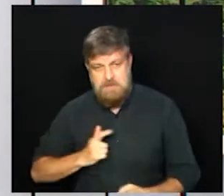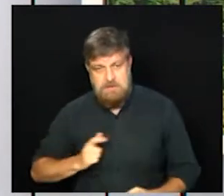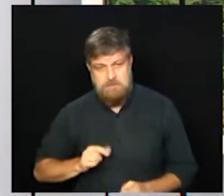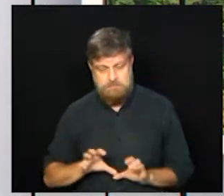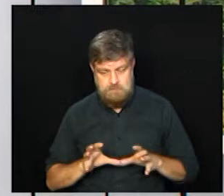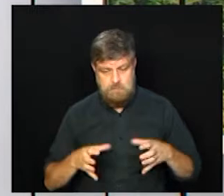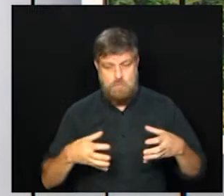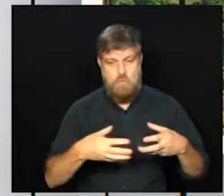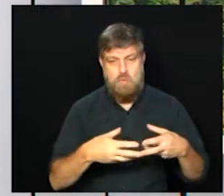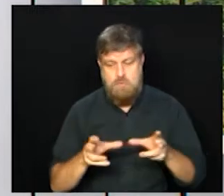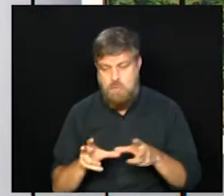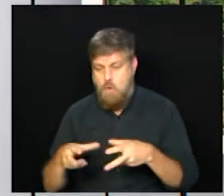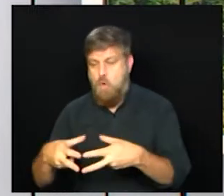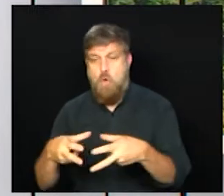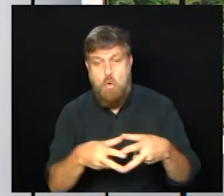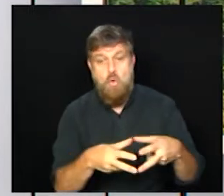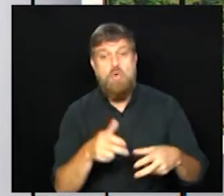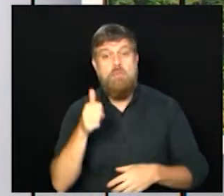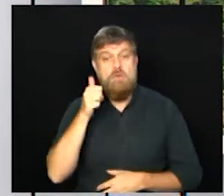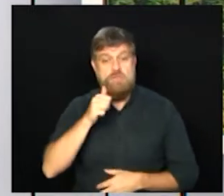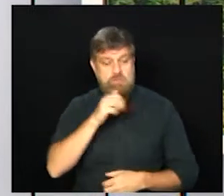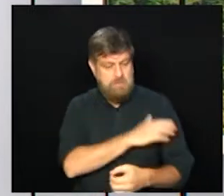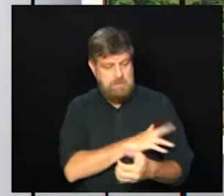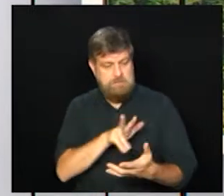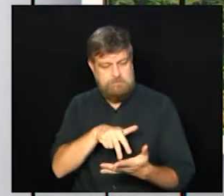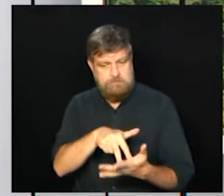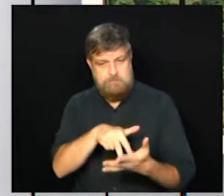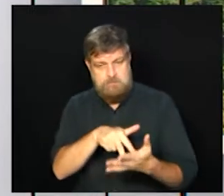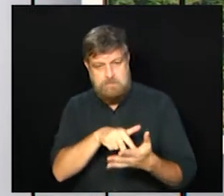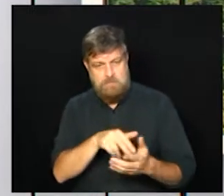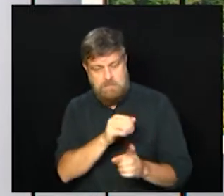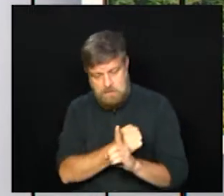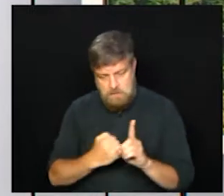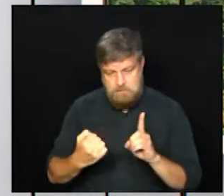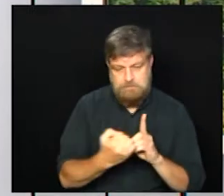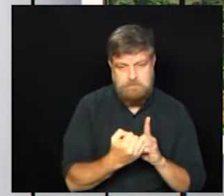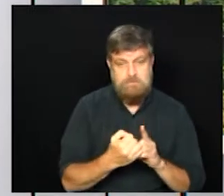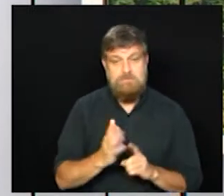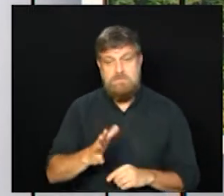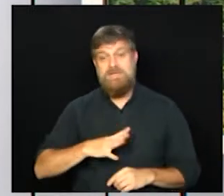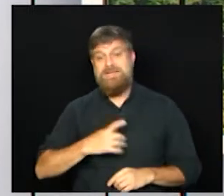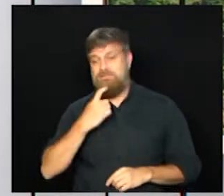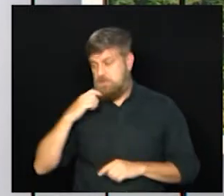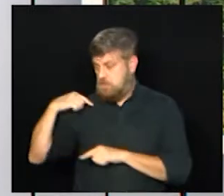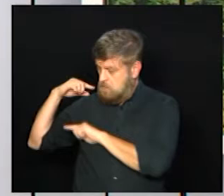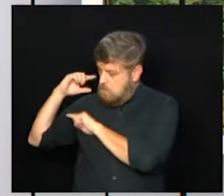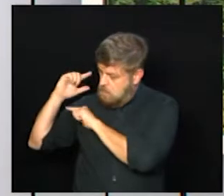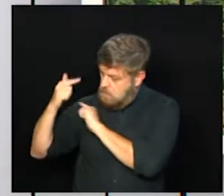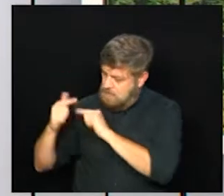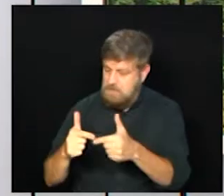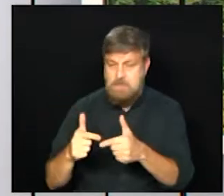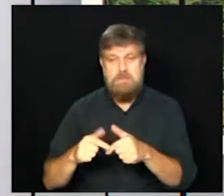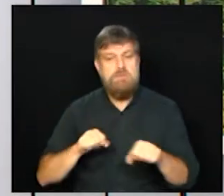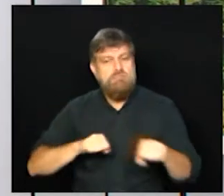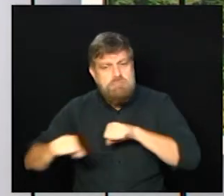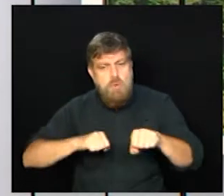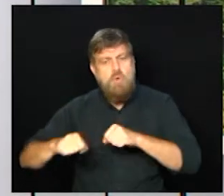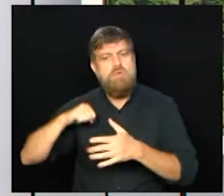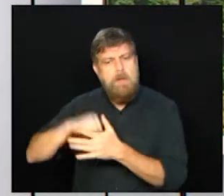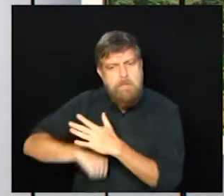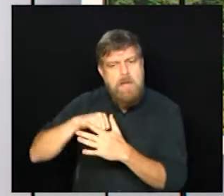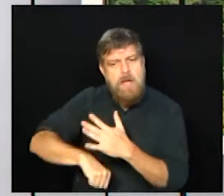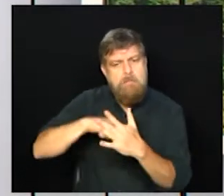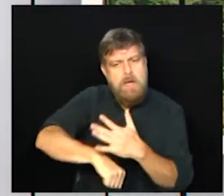coletivos feministas, movimentos sociais na cidade de Campinas. Campinas tem uma tradição de luta e de organização das mulheres, e